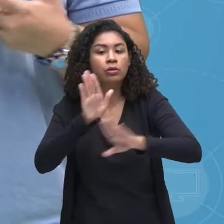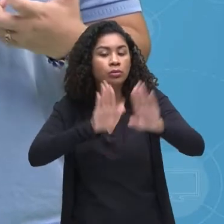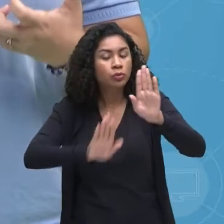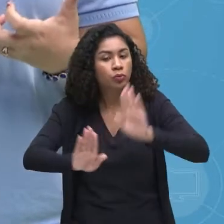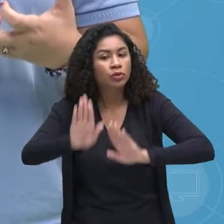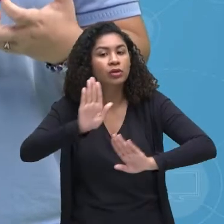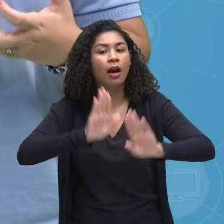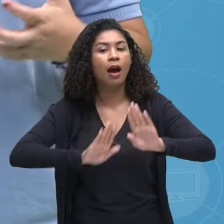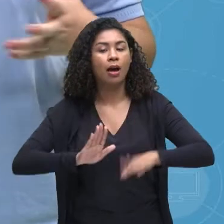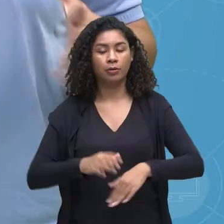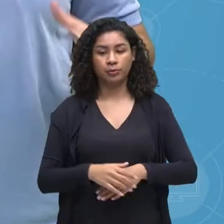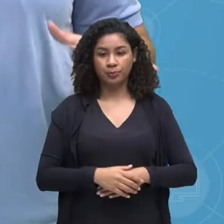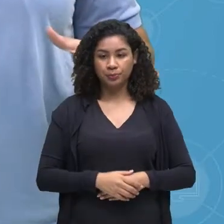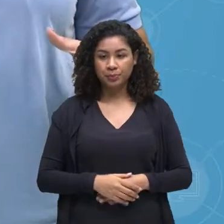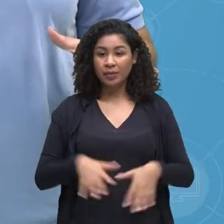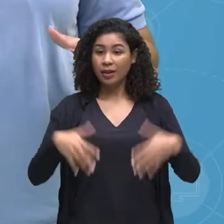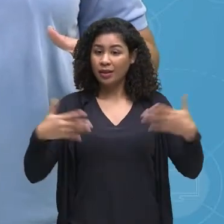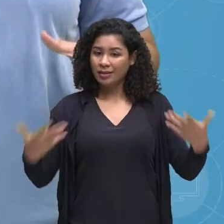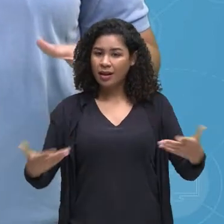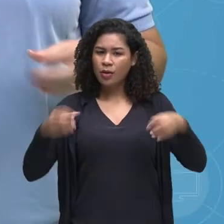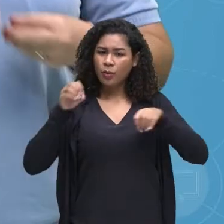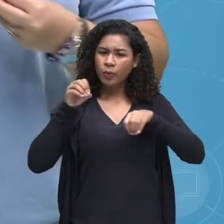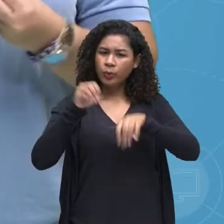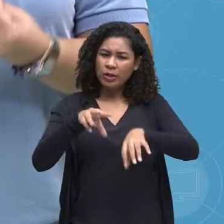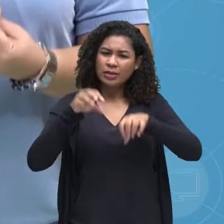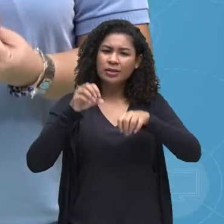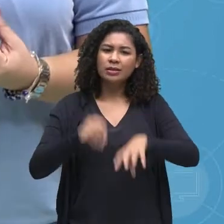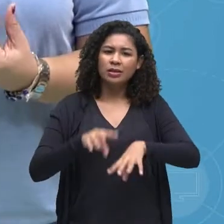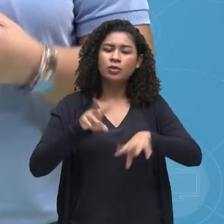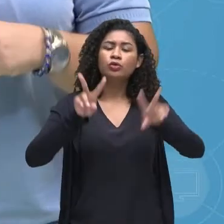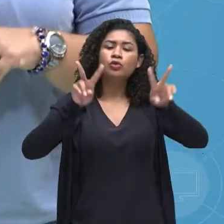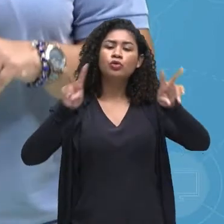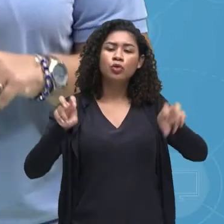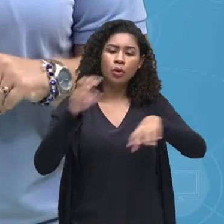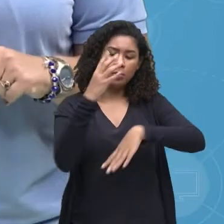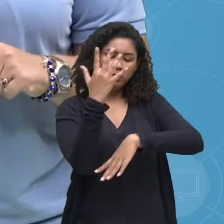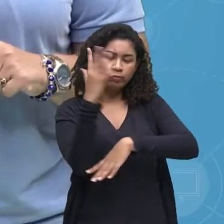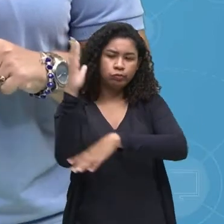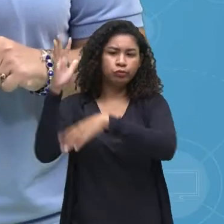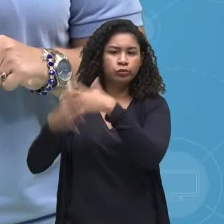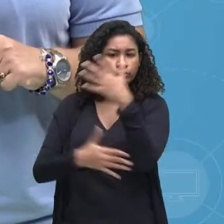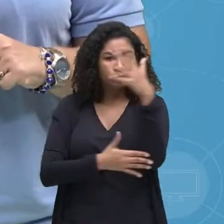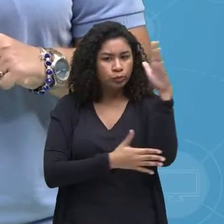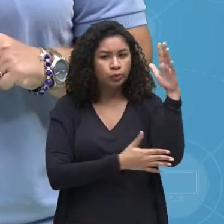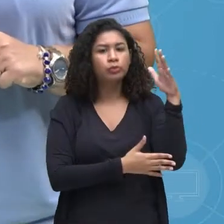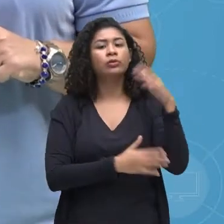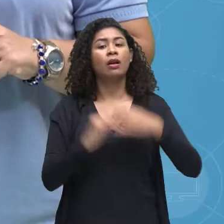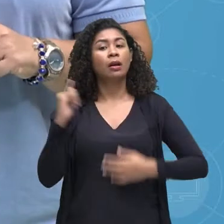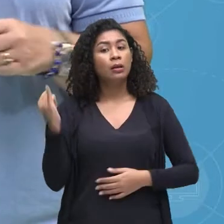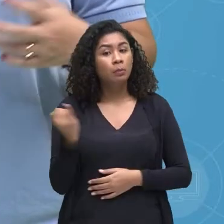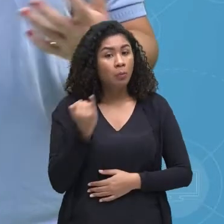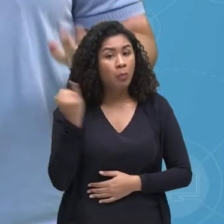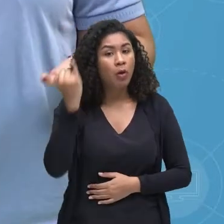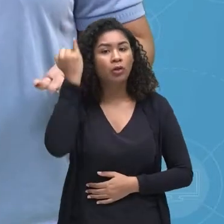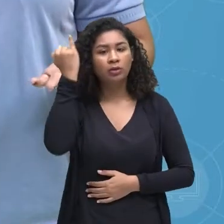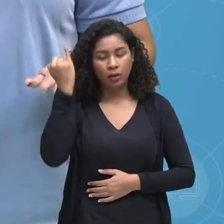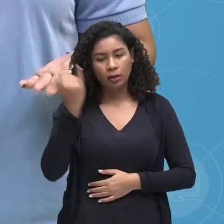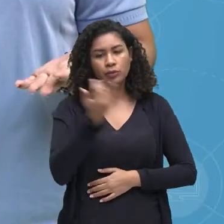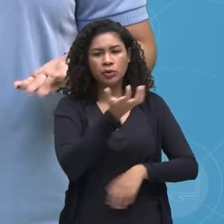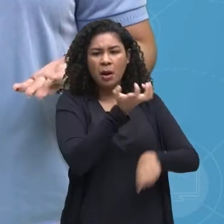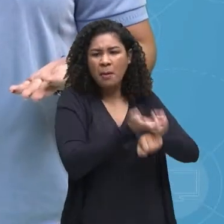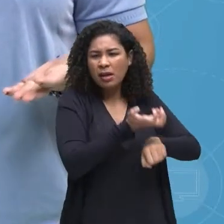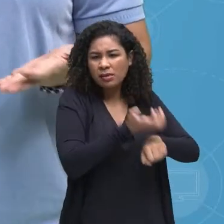abordada de forma interdisciplinar, abrangendo todas as áreas do conhecimento. Não é só a professora